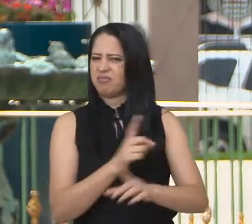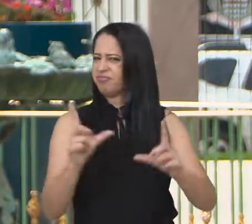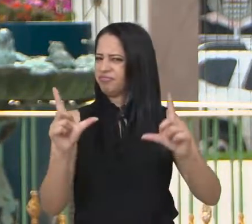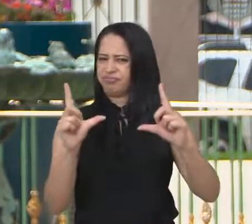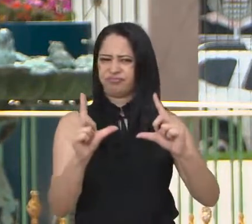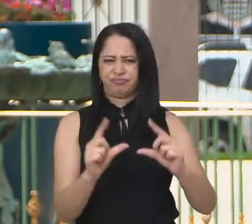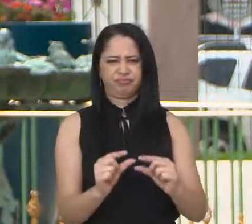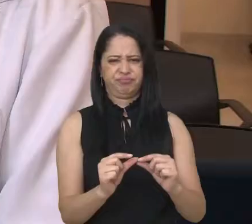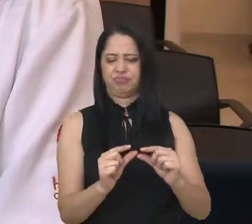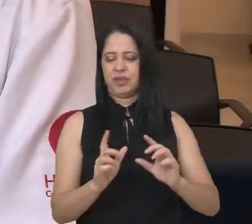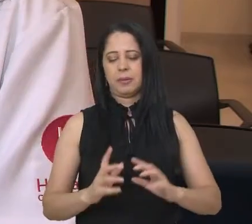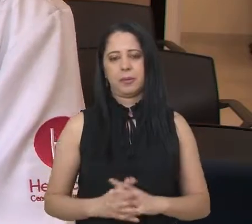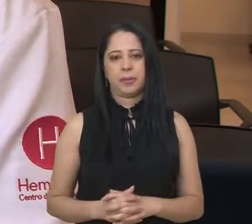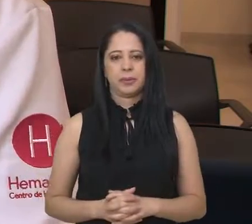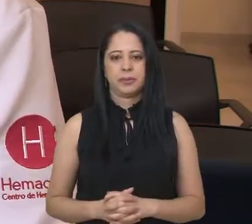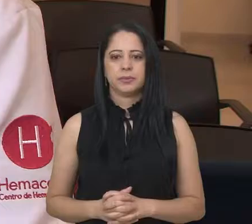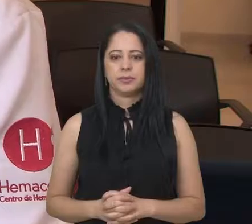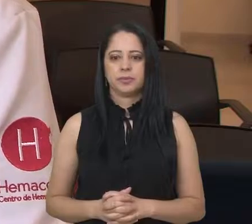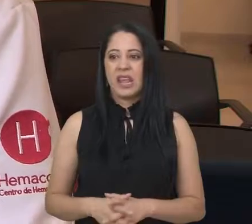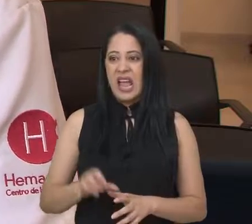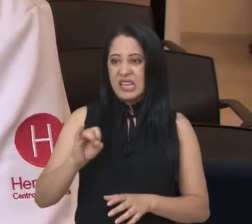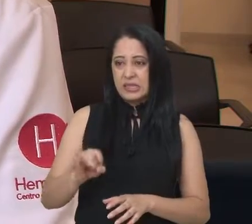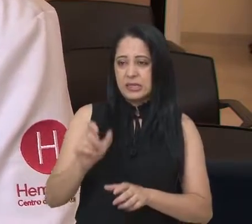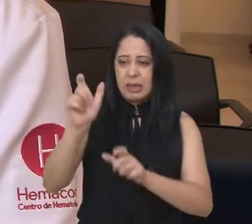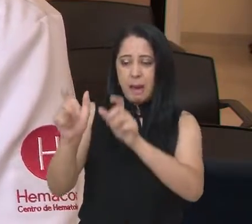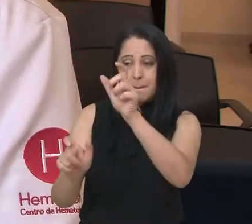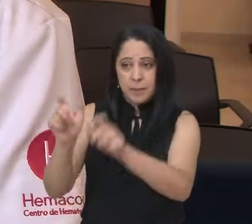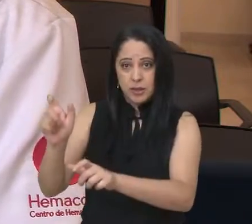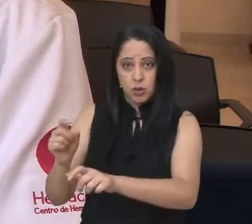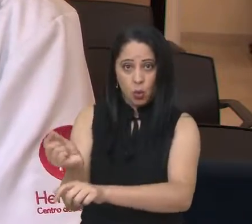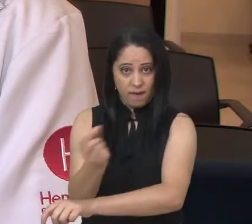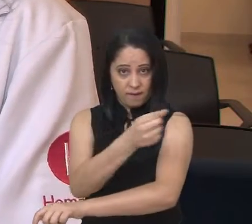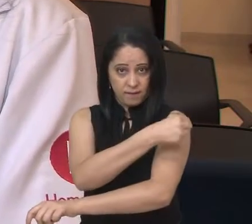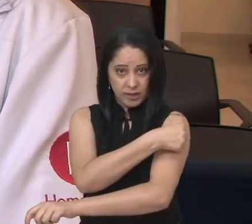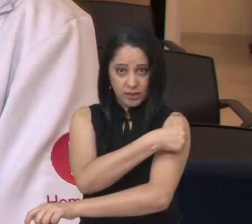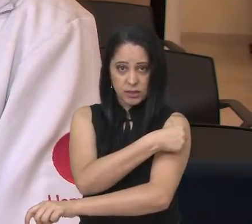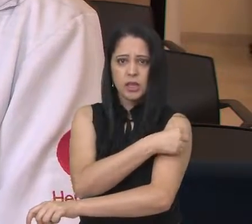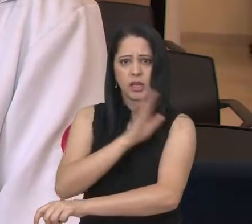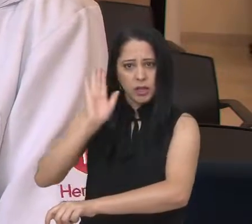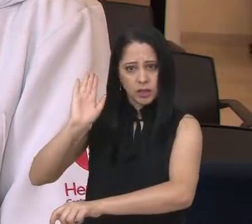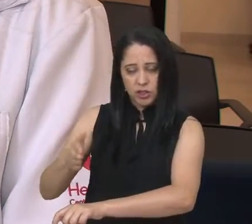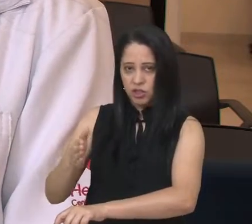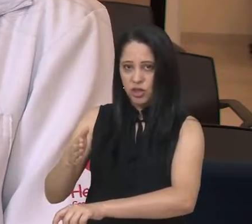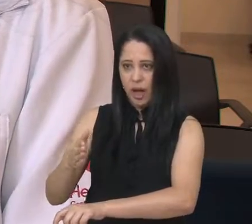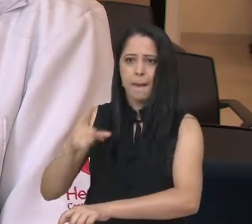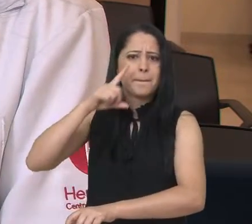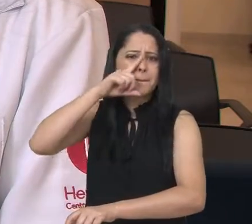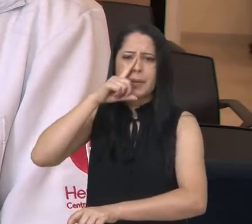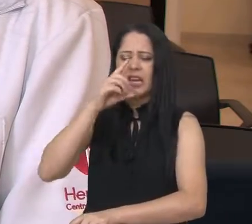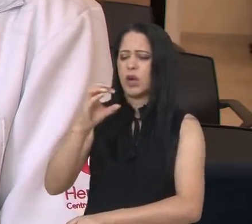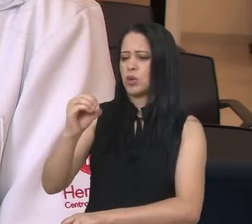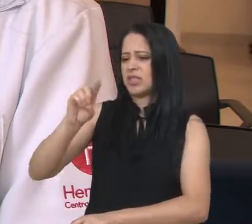Covid-19 é mínimo. Quando uma pessoa toma uma vacina, uma dessas duas vacinas, o risco trombótico dela é de